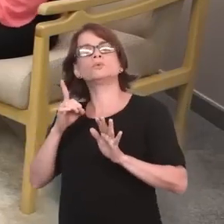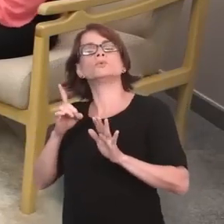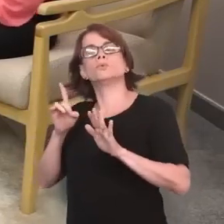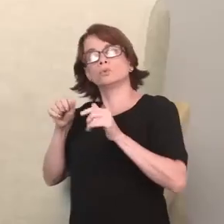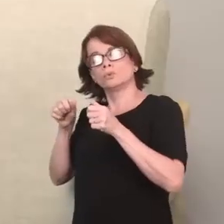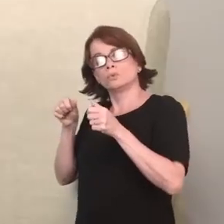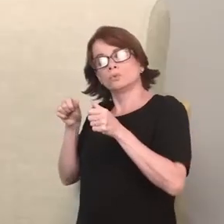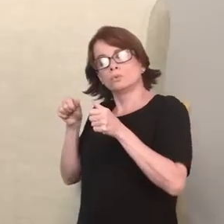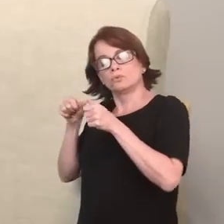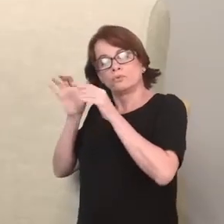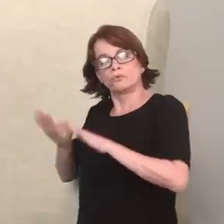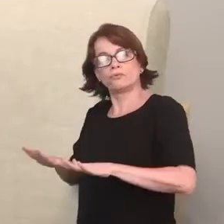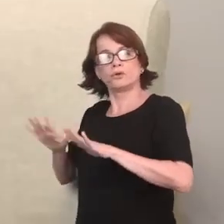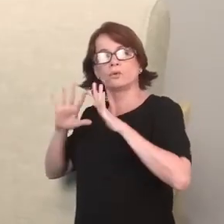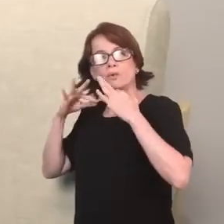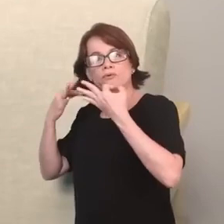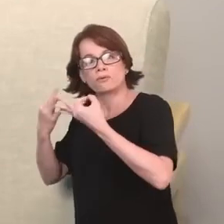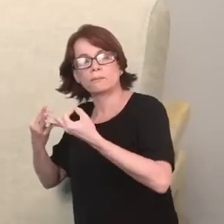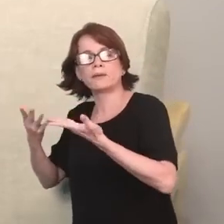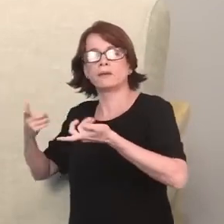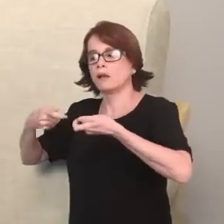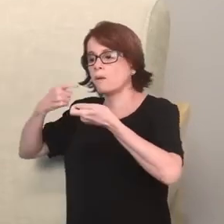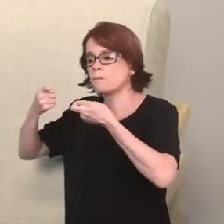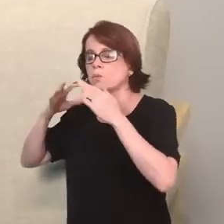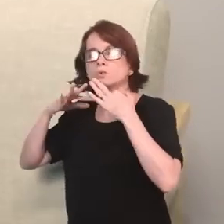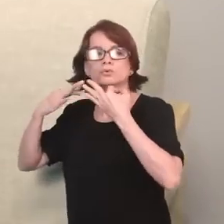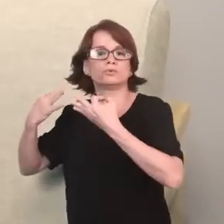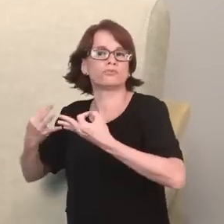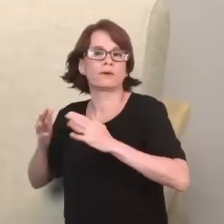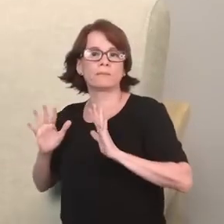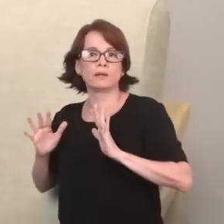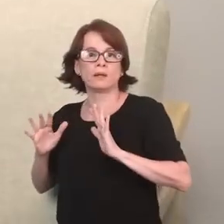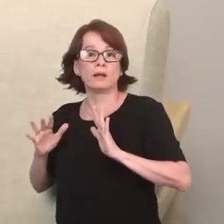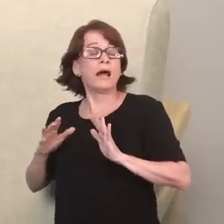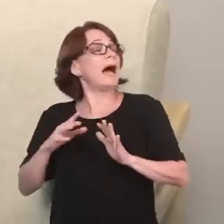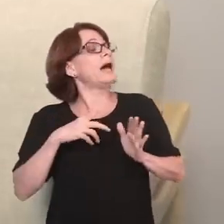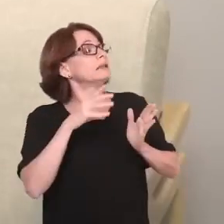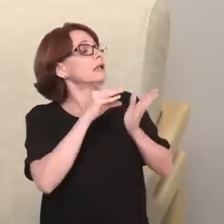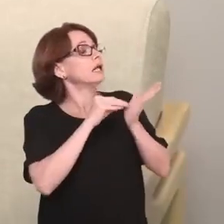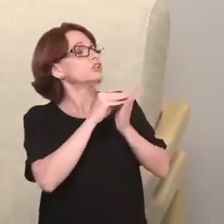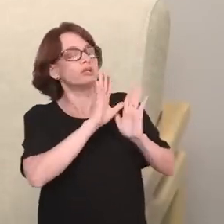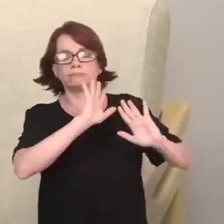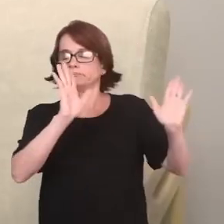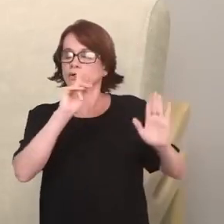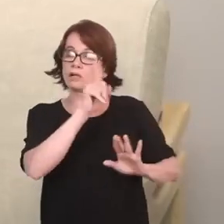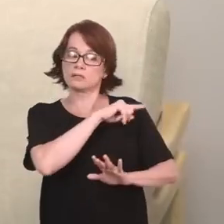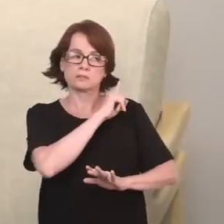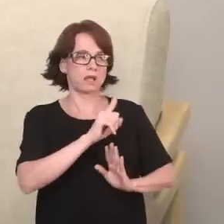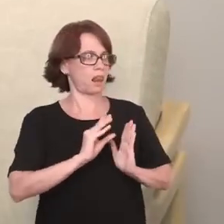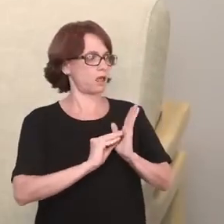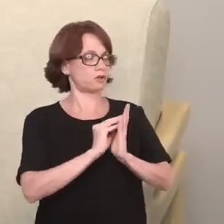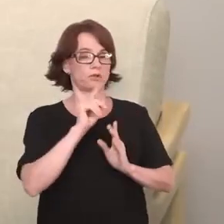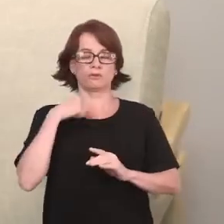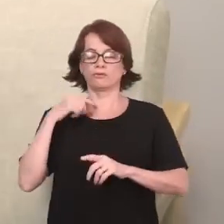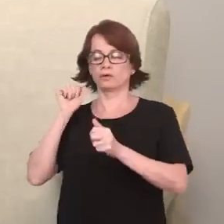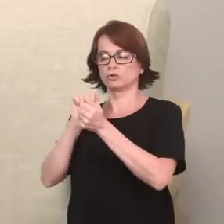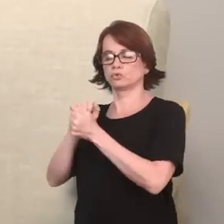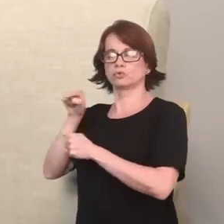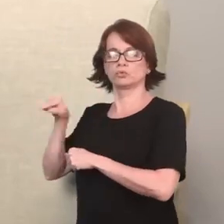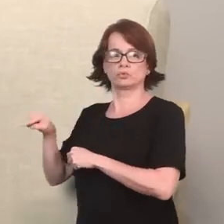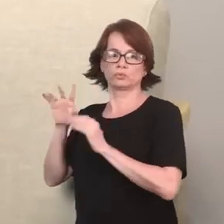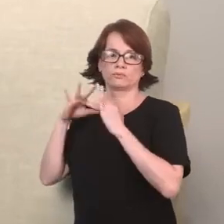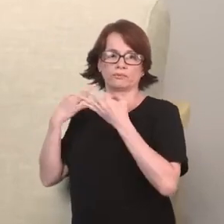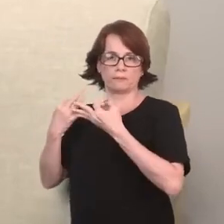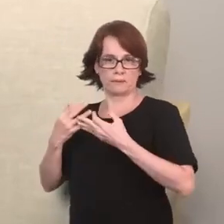eu vou ficar com a família, né, um almoço de família. Então assim, eu comecei a colocar um pouco mais de ordem na casa, porque